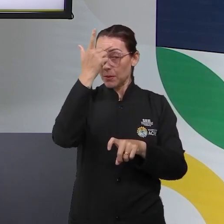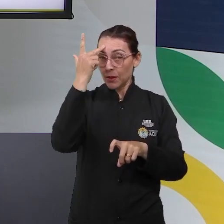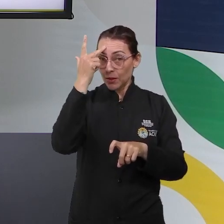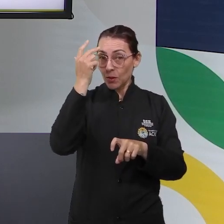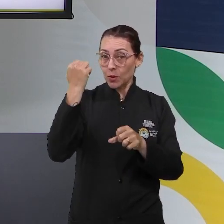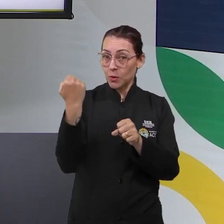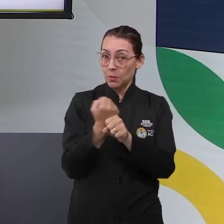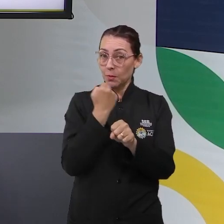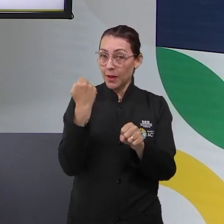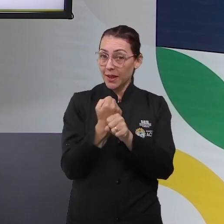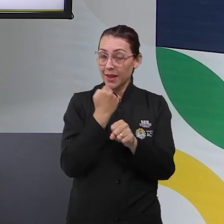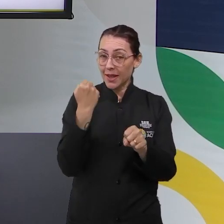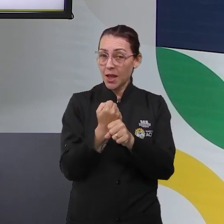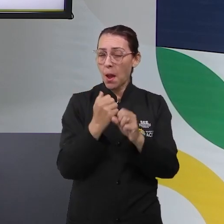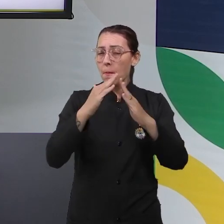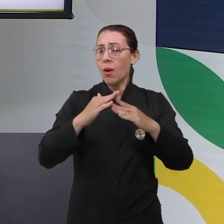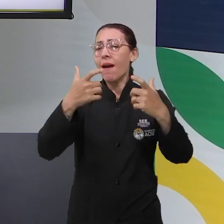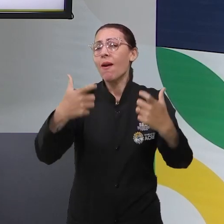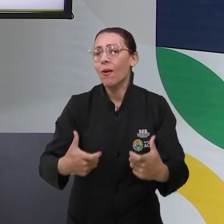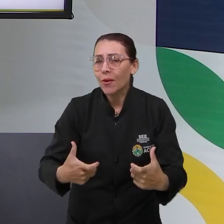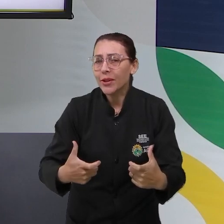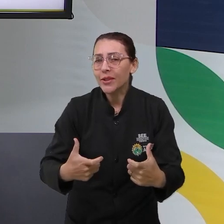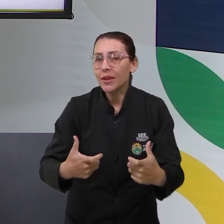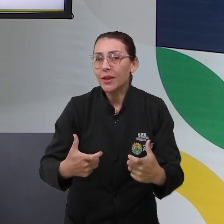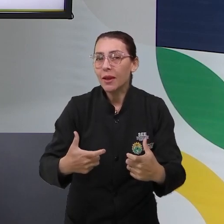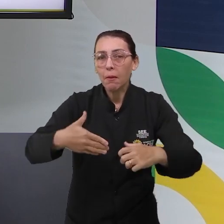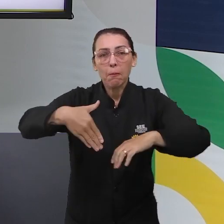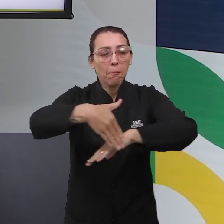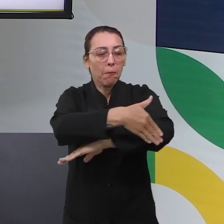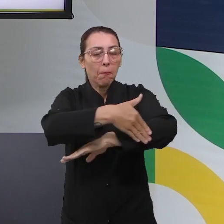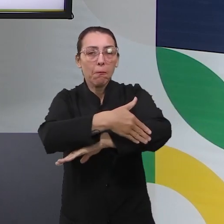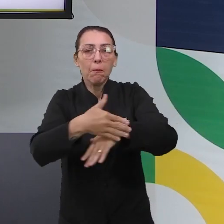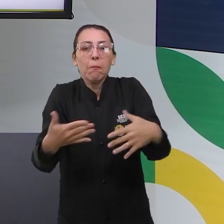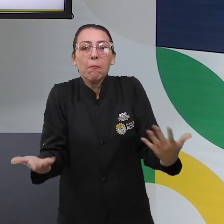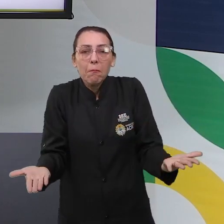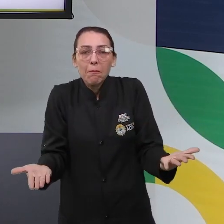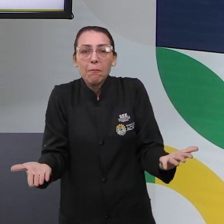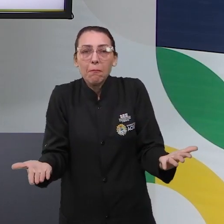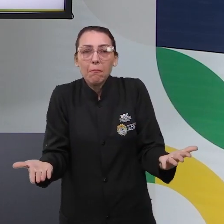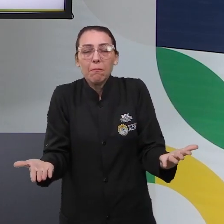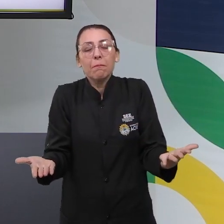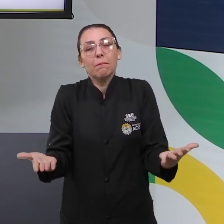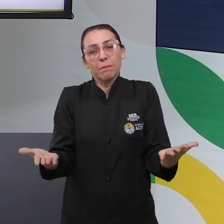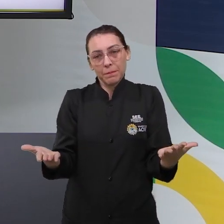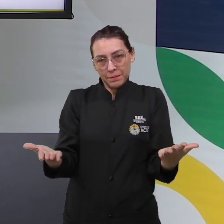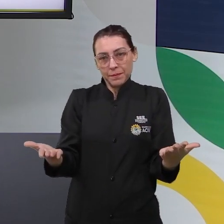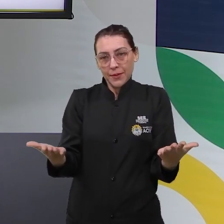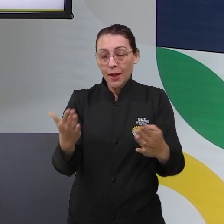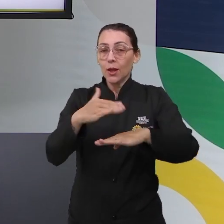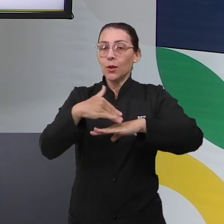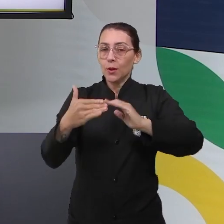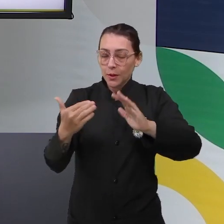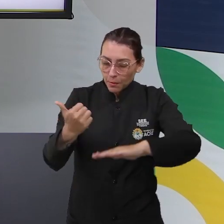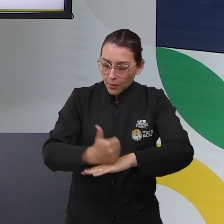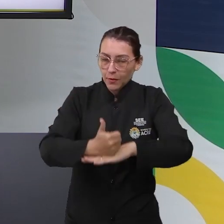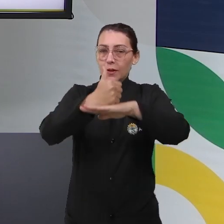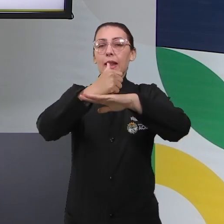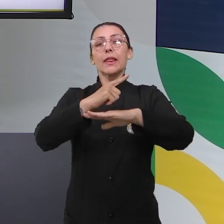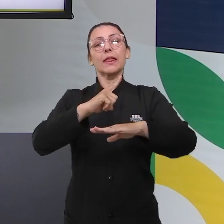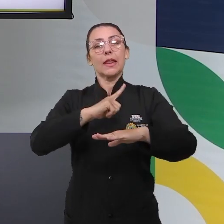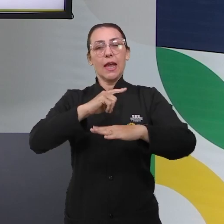os pedreiros, você ia morar onde? Você ia ficar no relento? Então, assim, todas as profissões têm